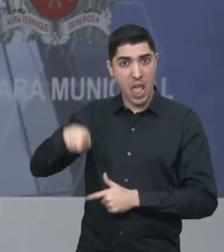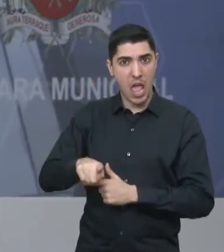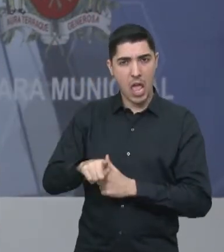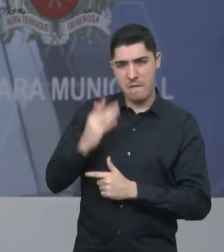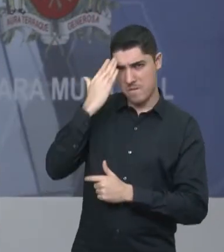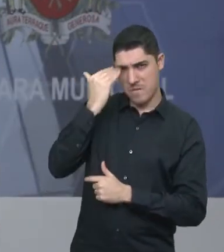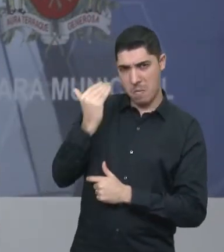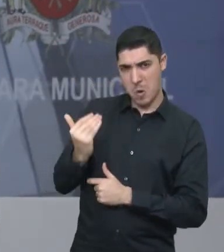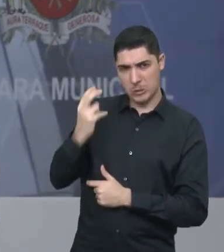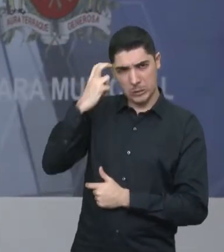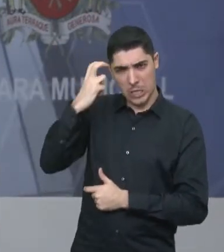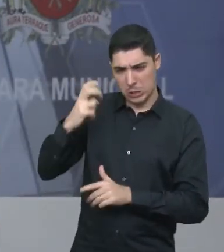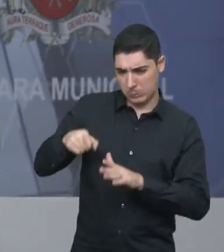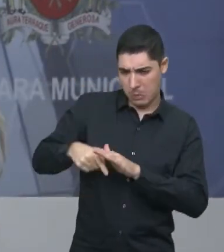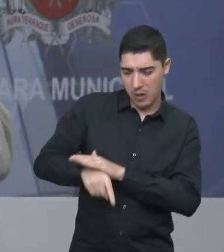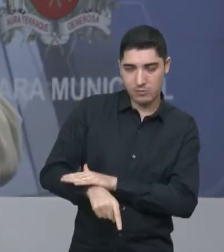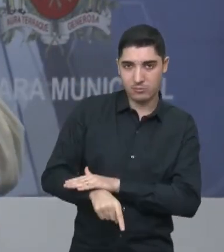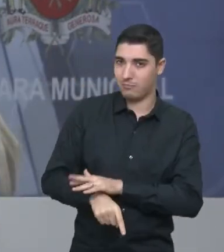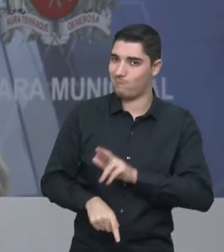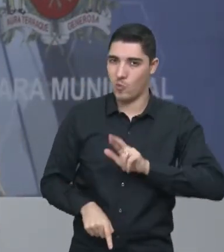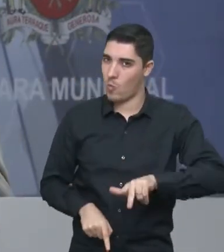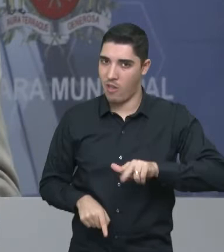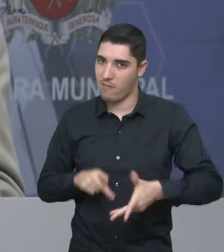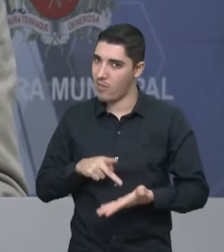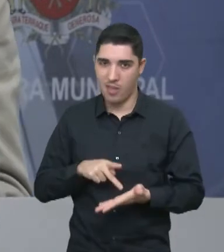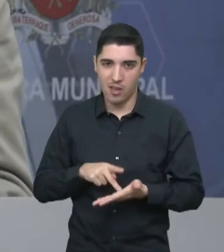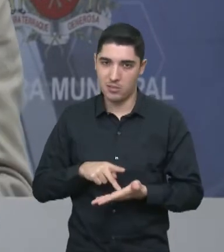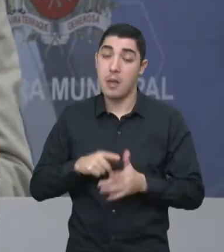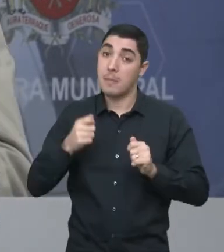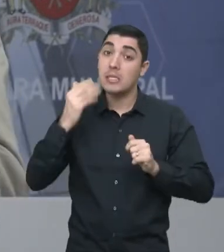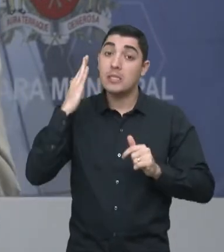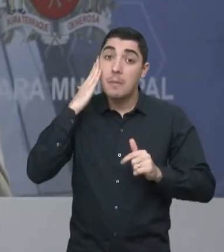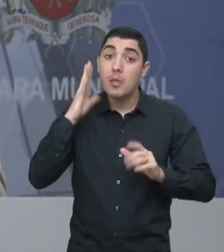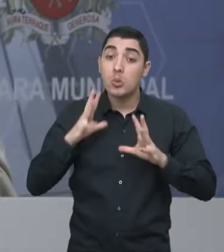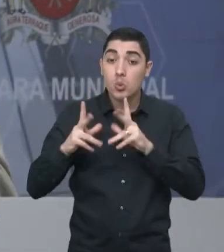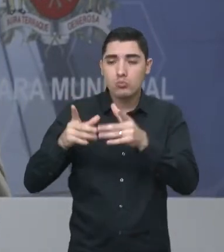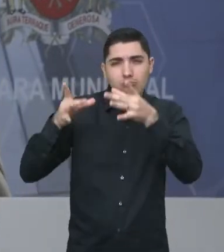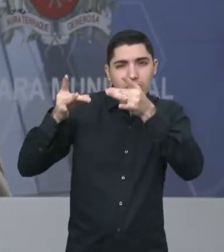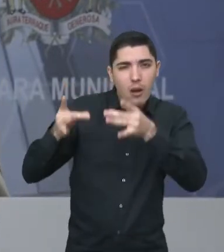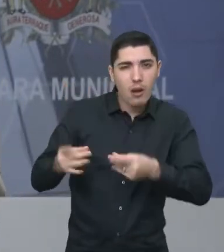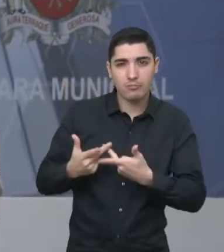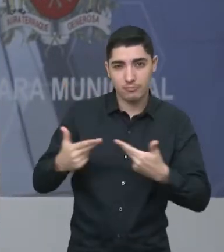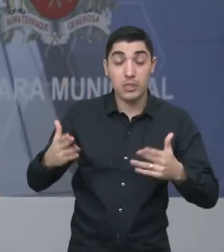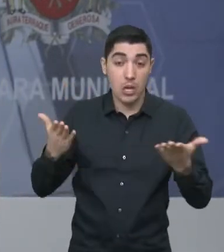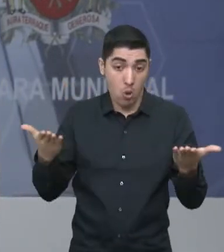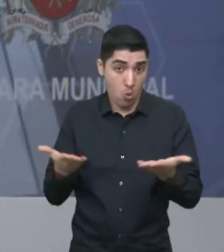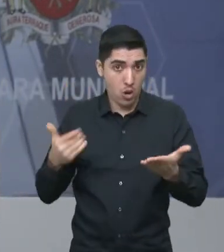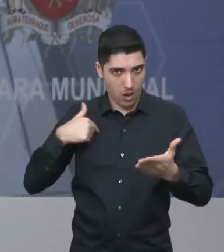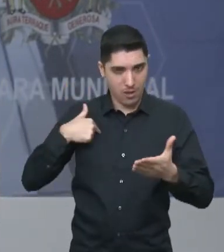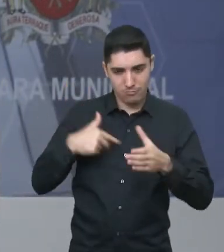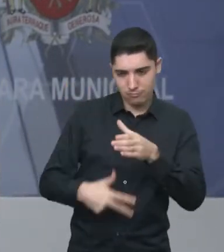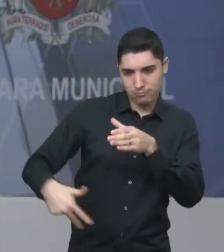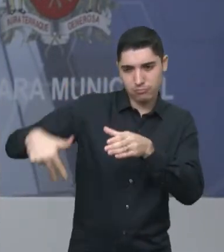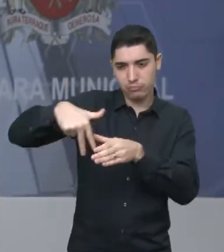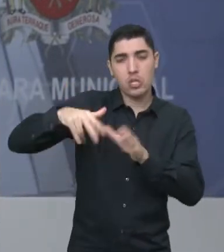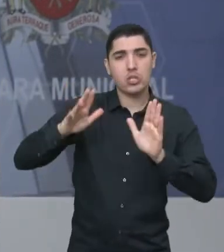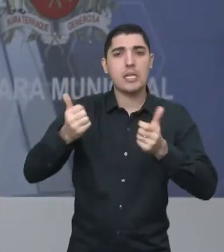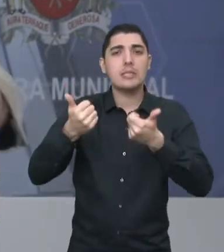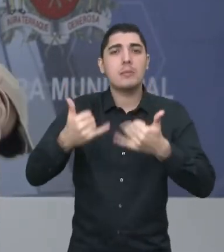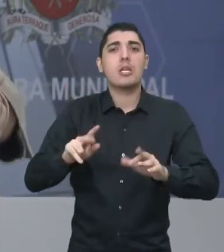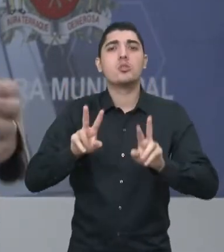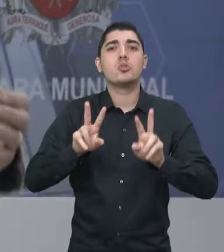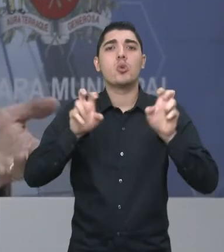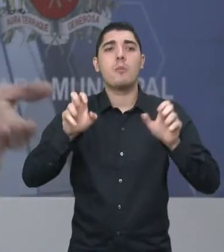não é verdade, né? Tem que ver toda a circunstância. Hoje aqui nessa tribuna eu já falei das empresas neurodiversas,